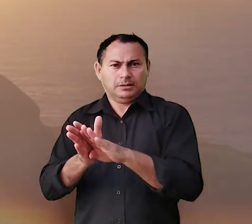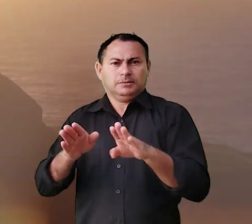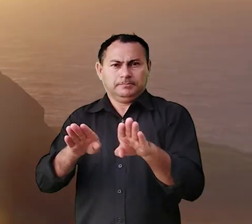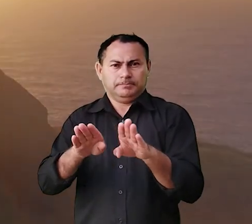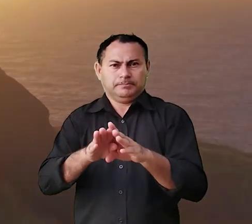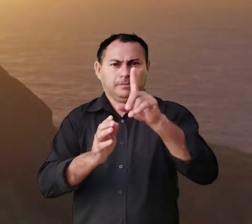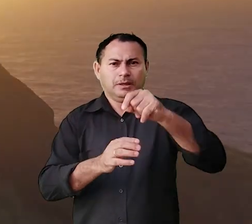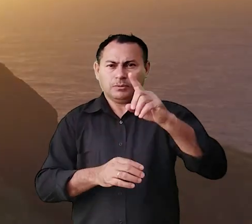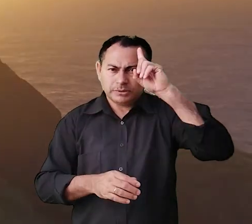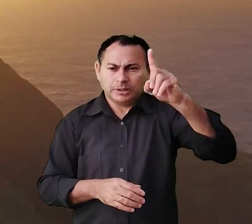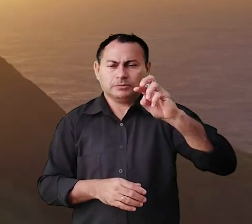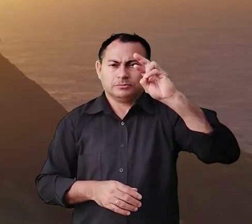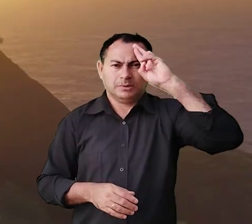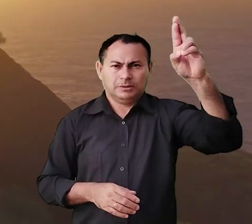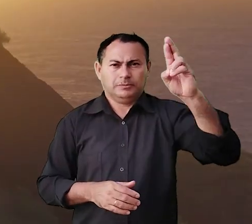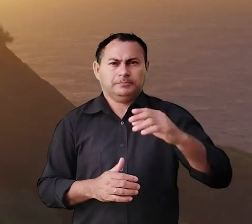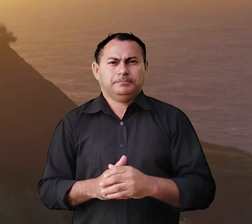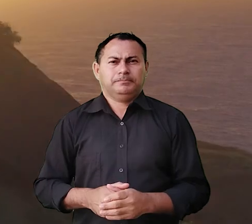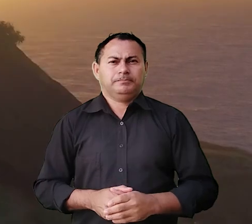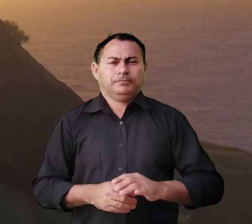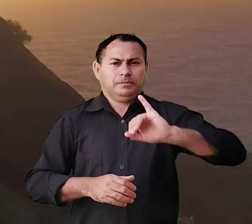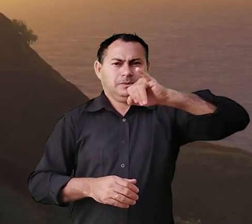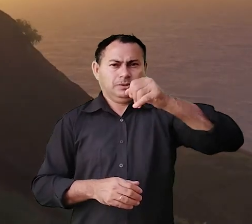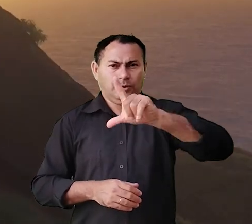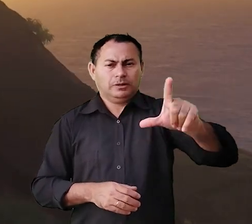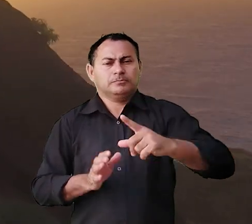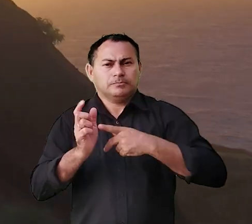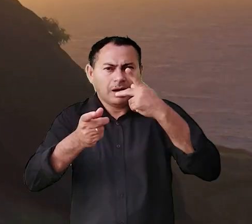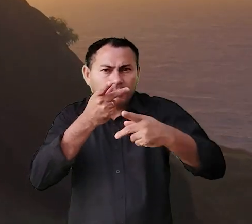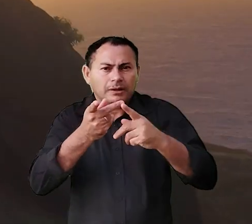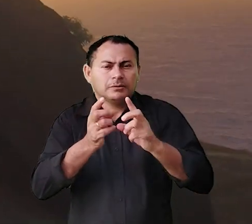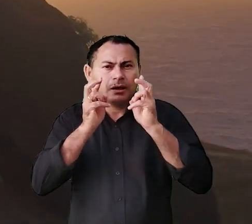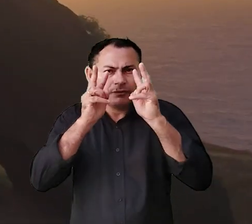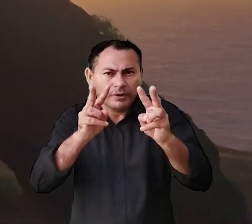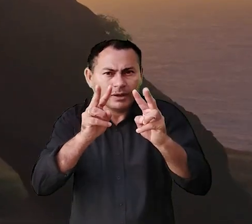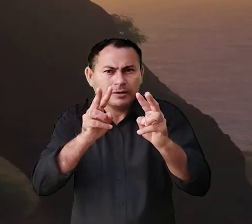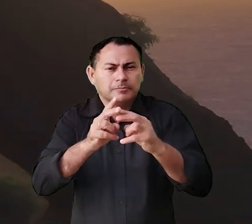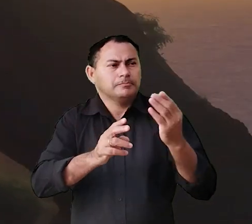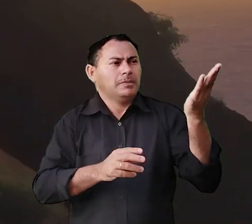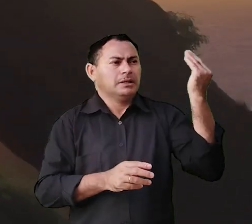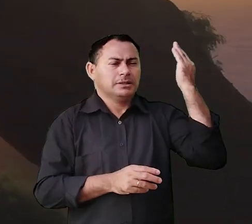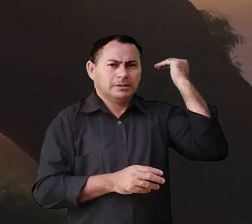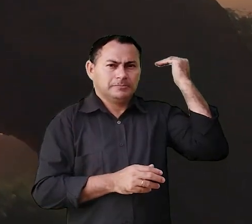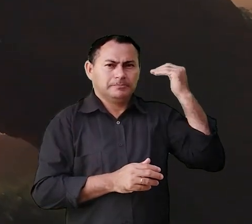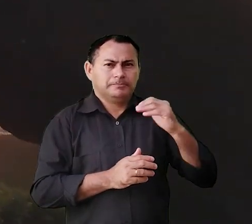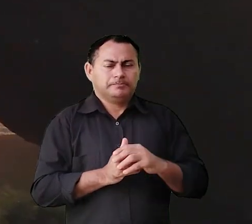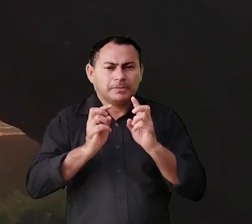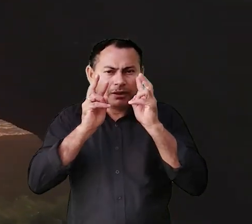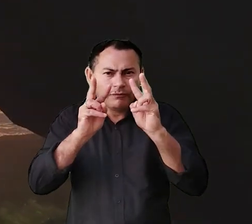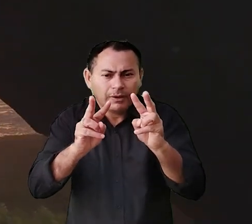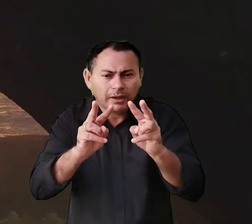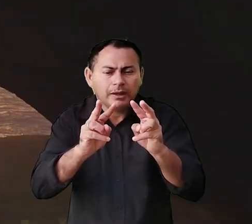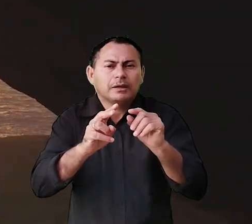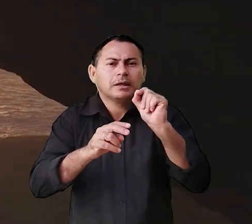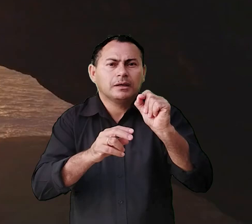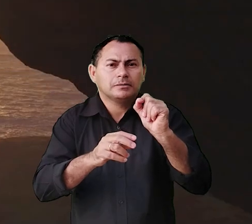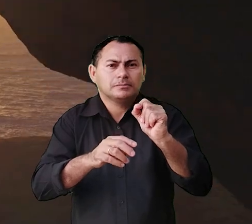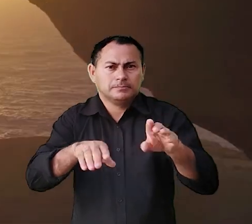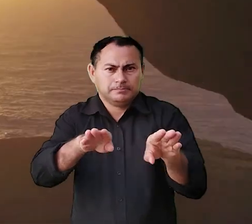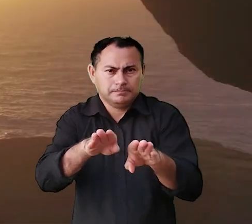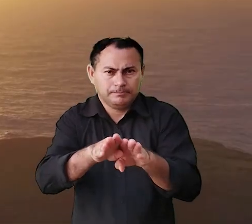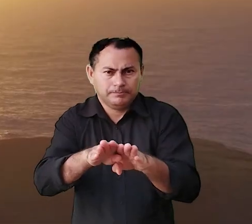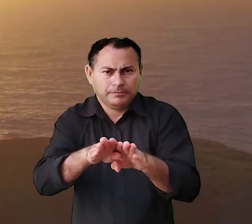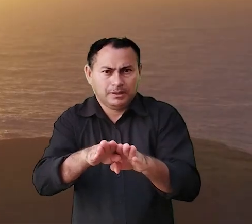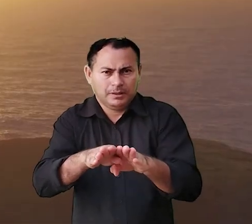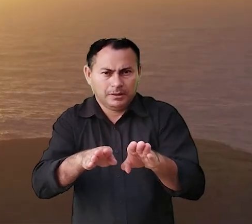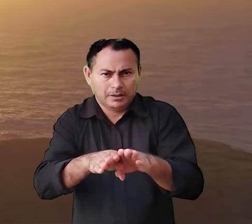futuro chegar, também será o dia do Senhor. Joel também nos fala para olharmos para o passado e enxergarmos que